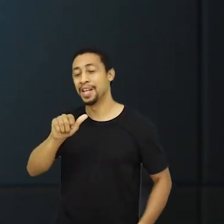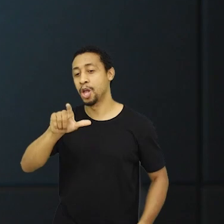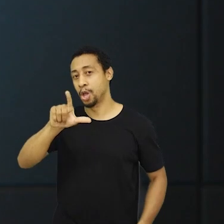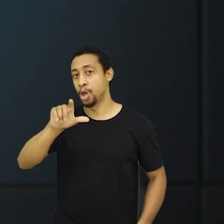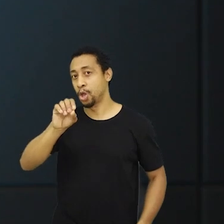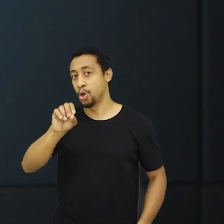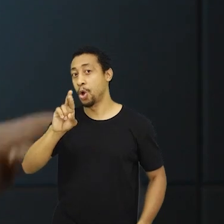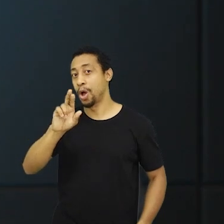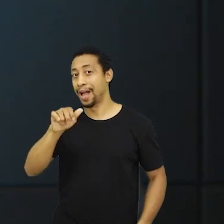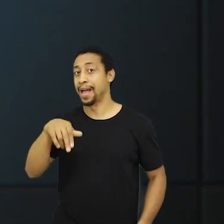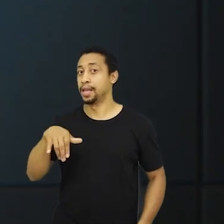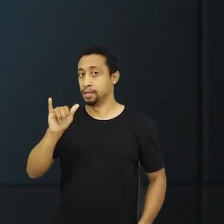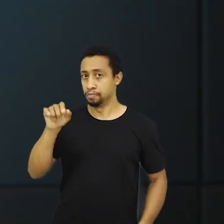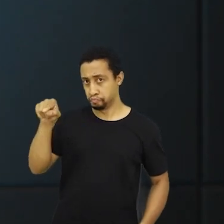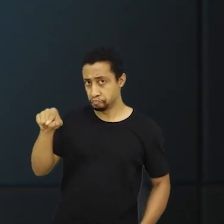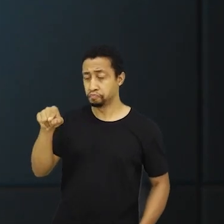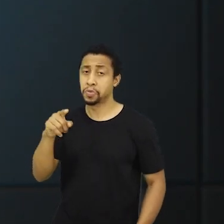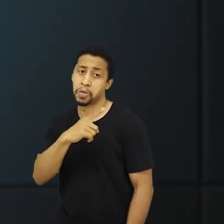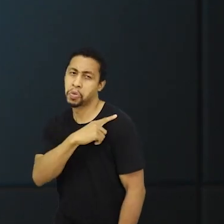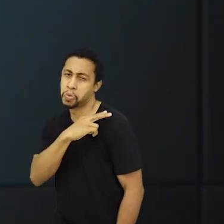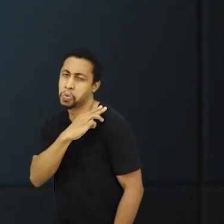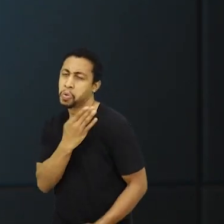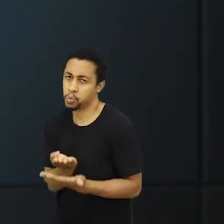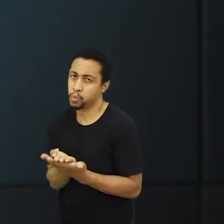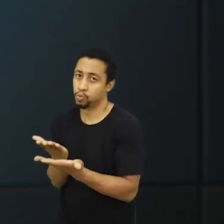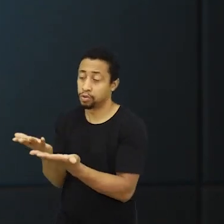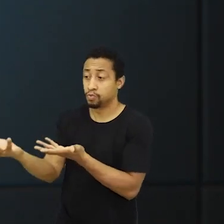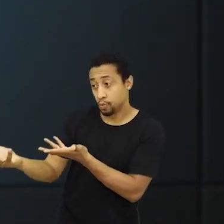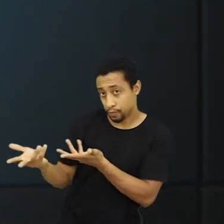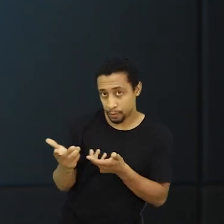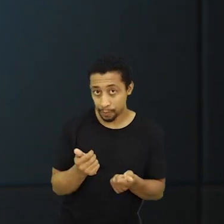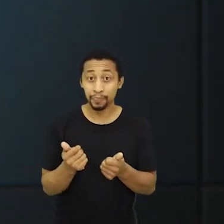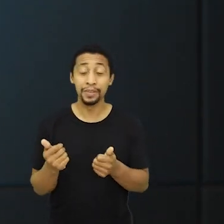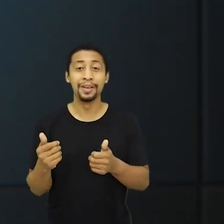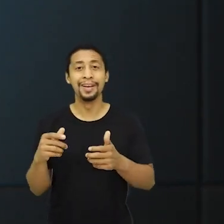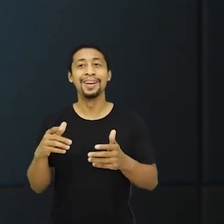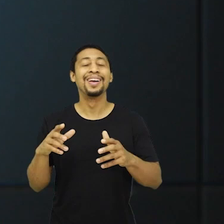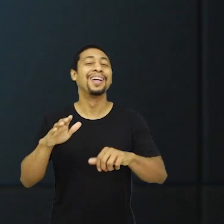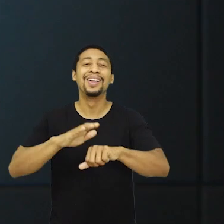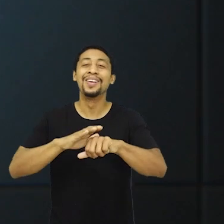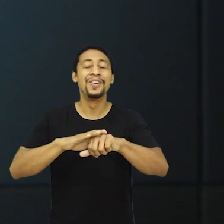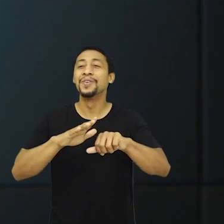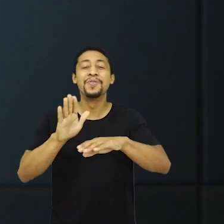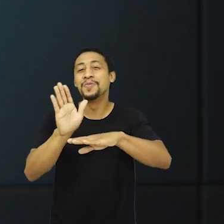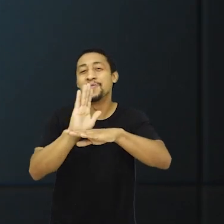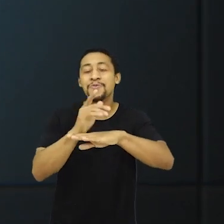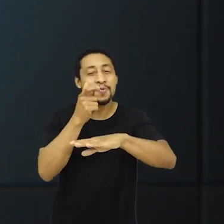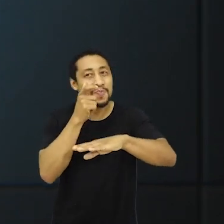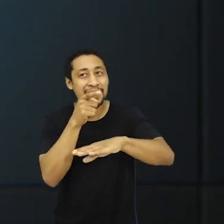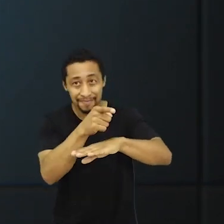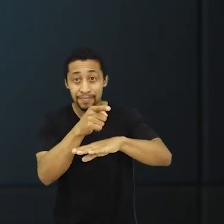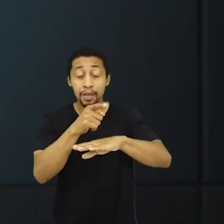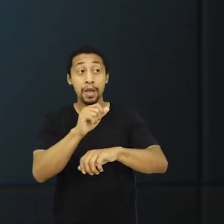que ela aparece no filme, né, Espero Tua Revolta, da Elisa Capai, e ela veio fazer o debate